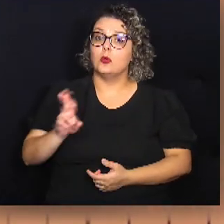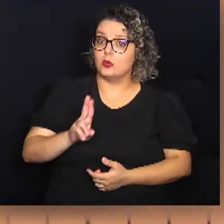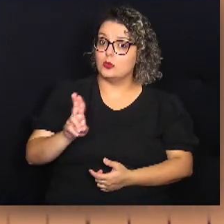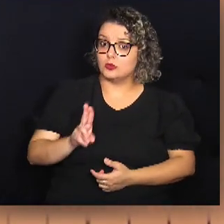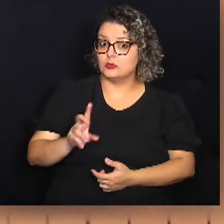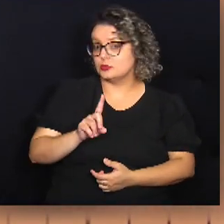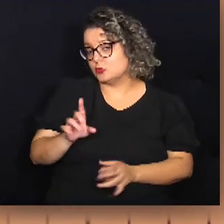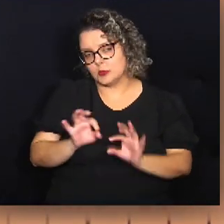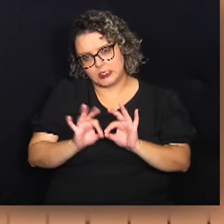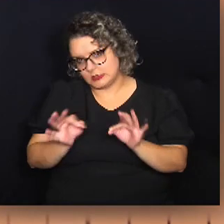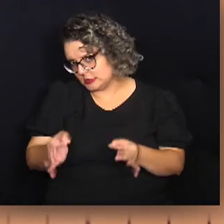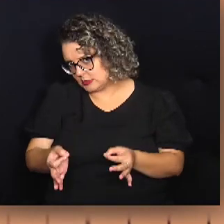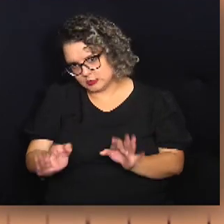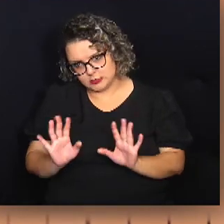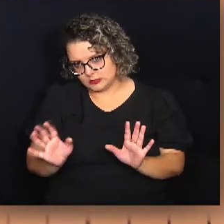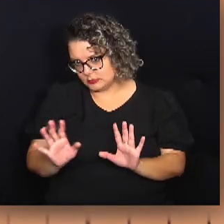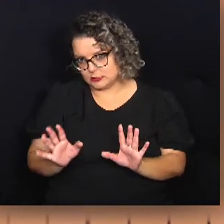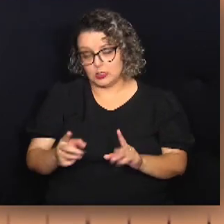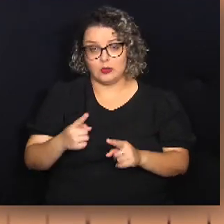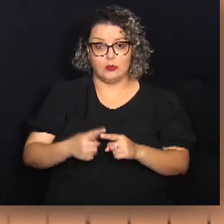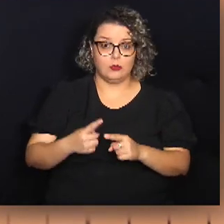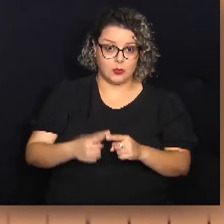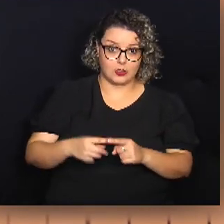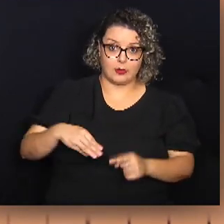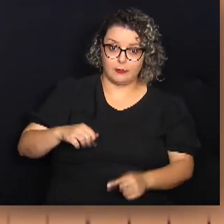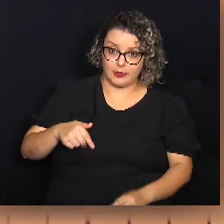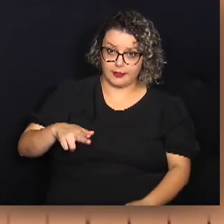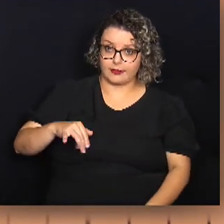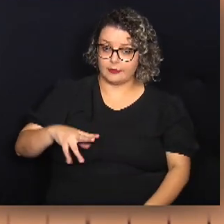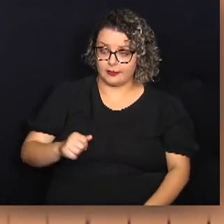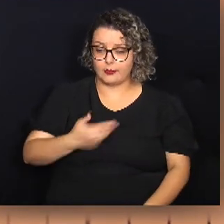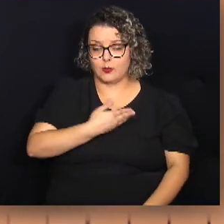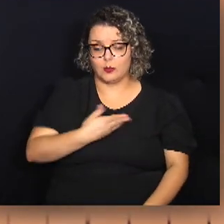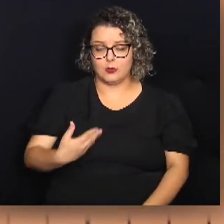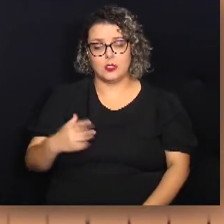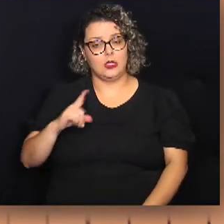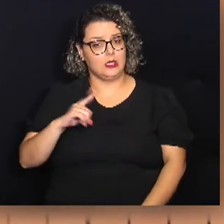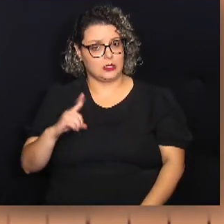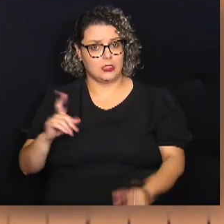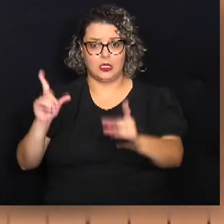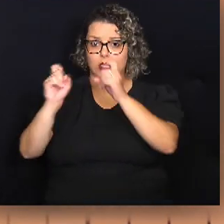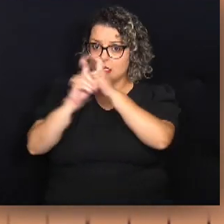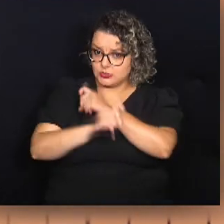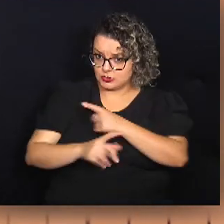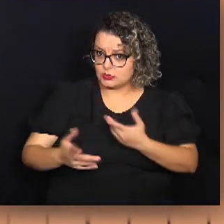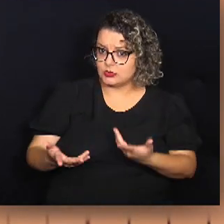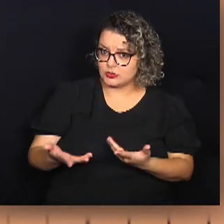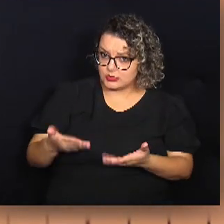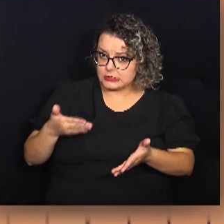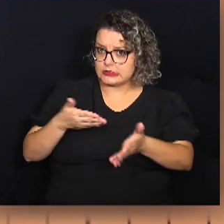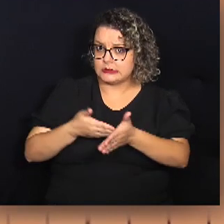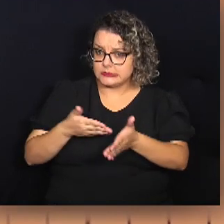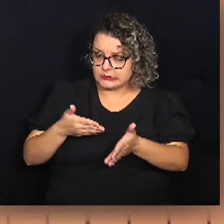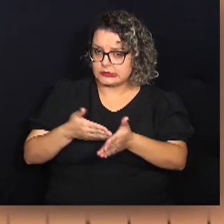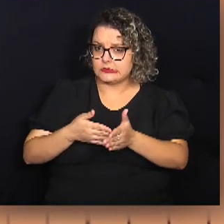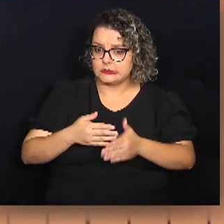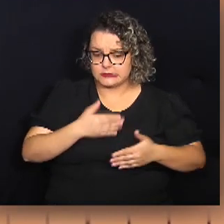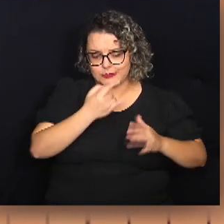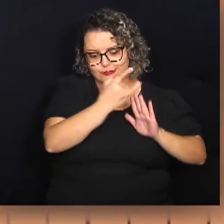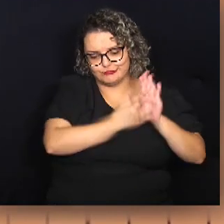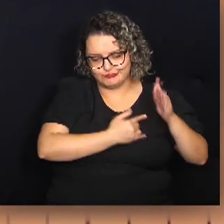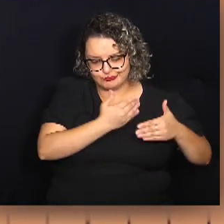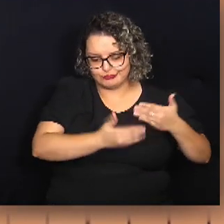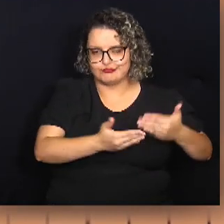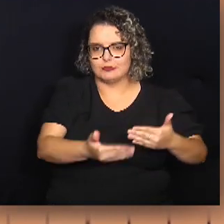tão simples, porque a máquina pública tem as suas dificuldades, as suas burocracias. Então, a